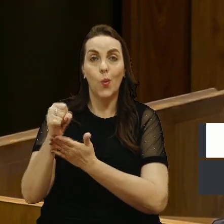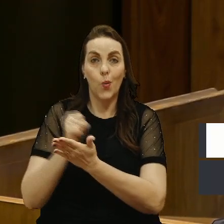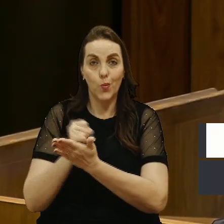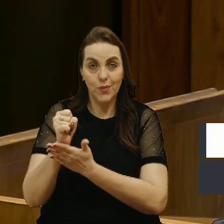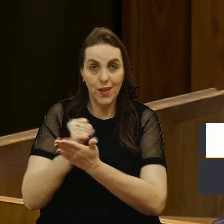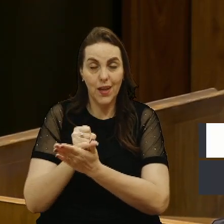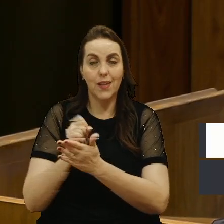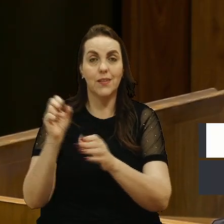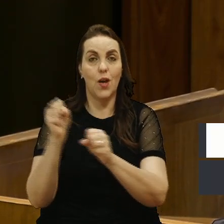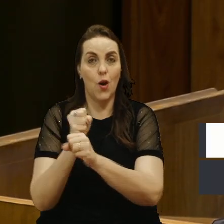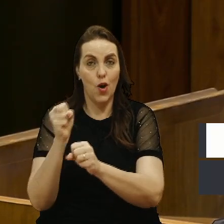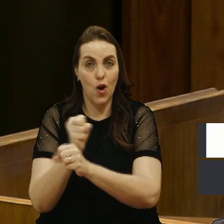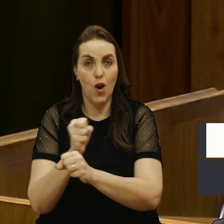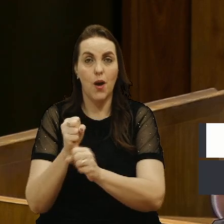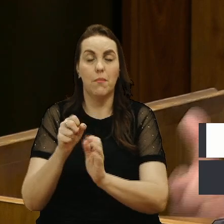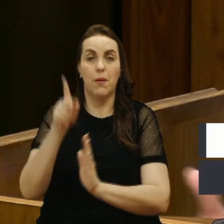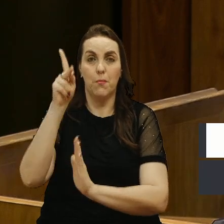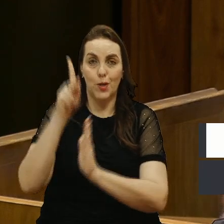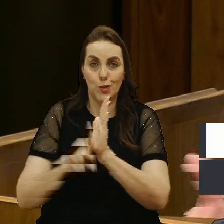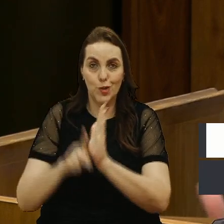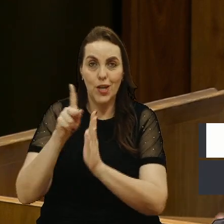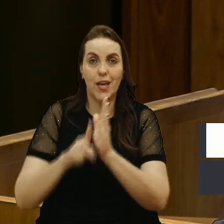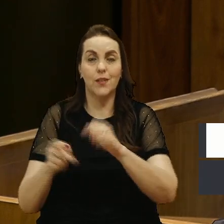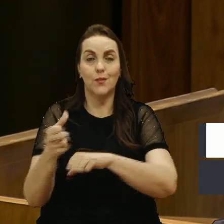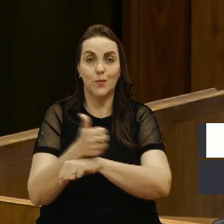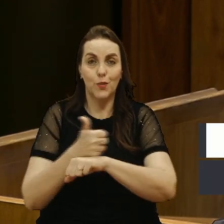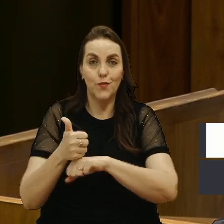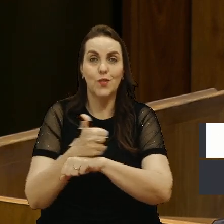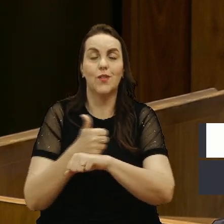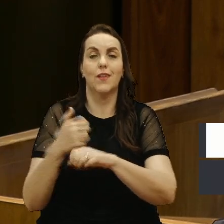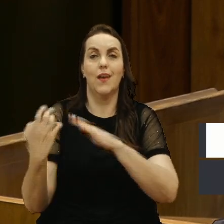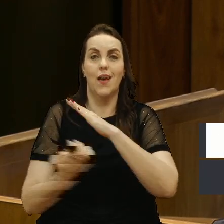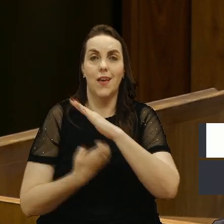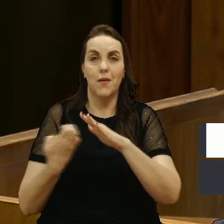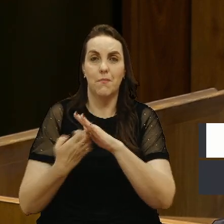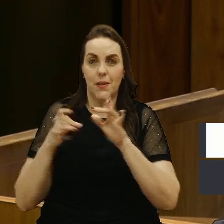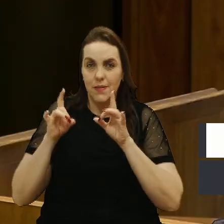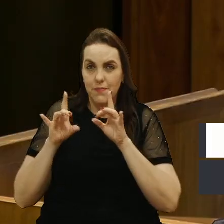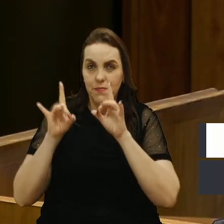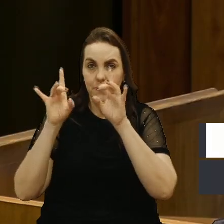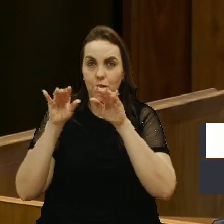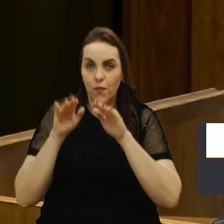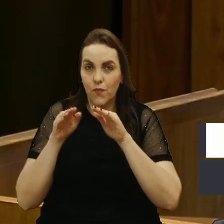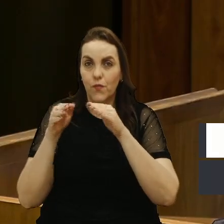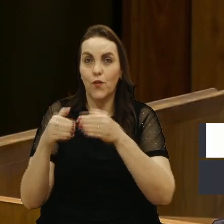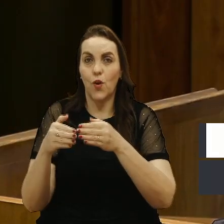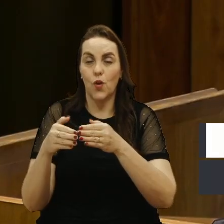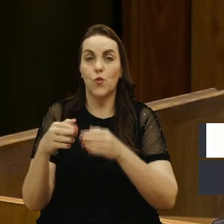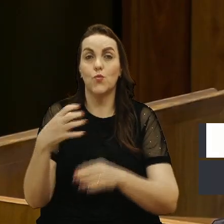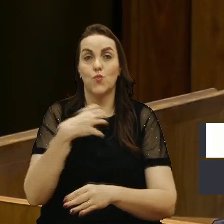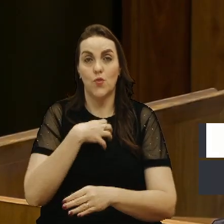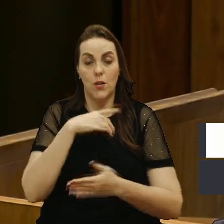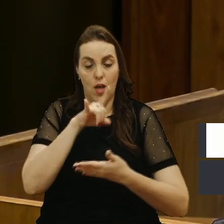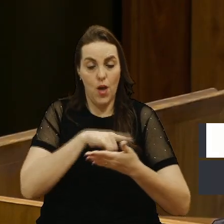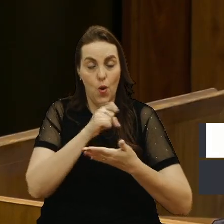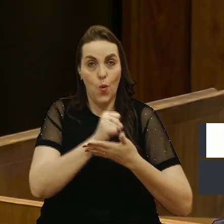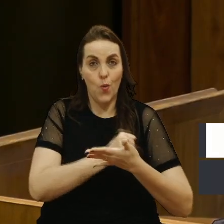ela contrata projetista, ela contrata profissionais, empresas especializadas, de maneira a fazer aquilo que está no contrato